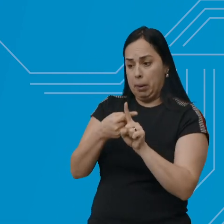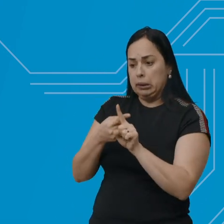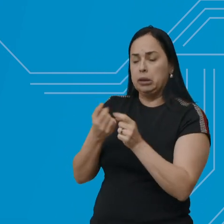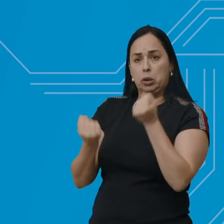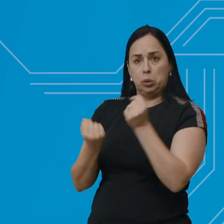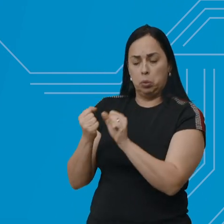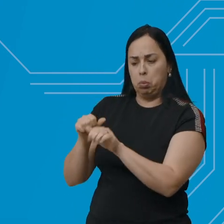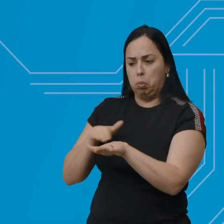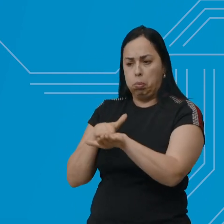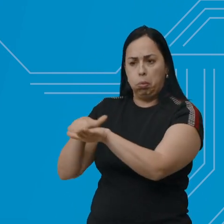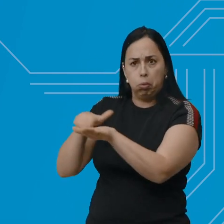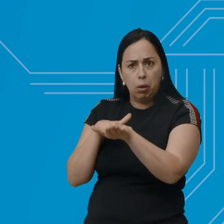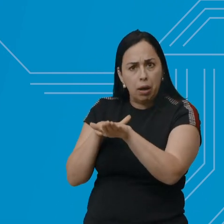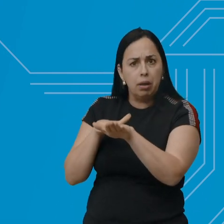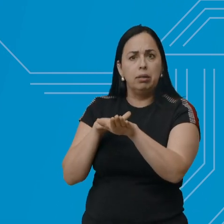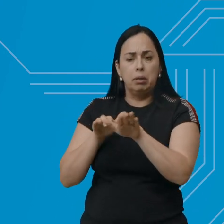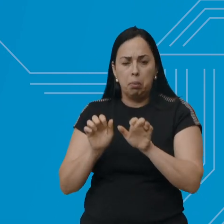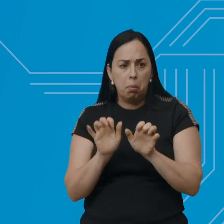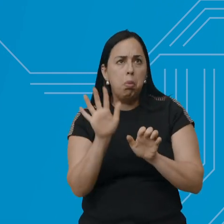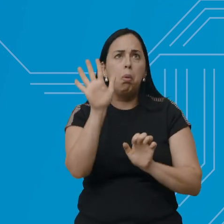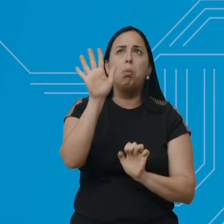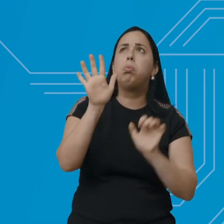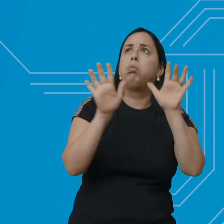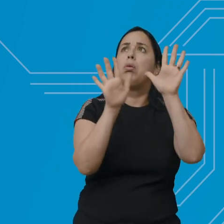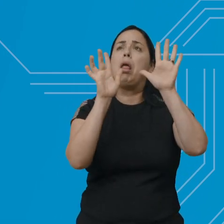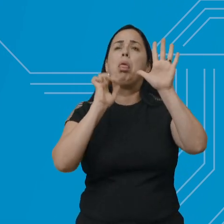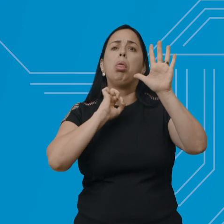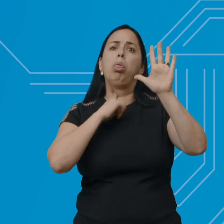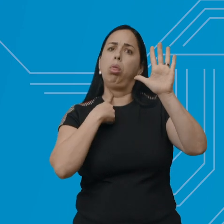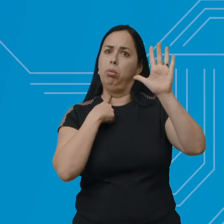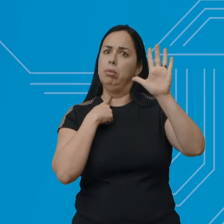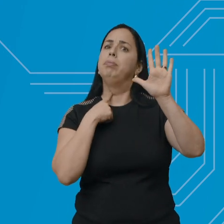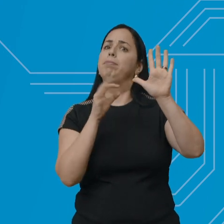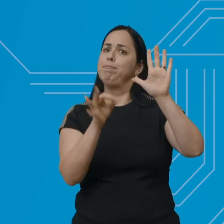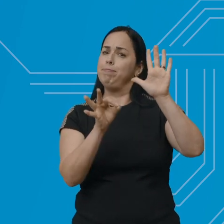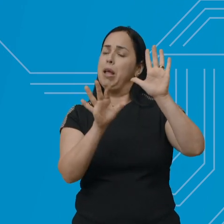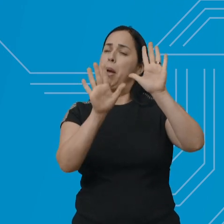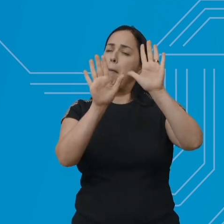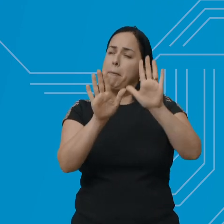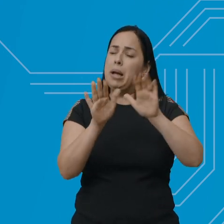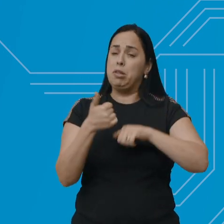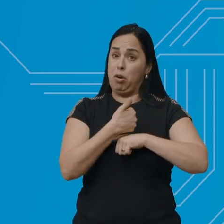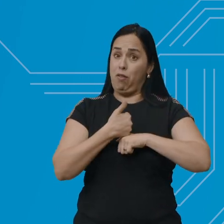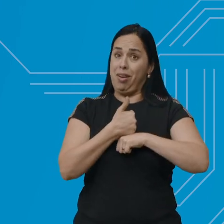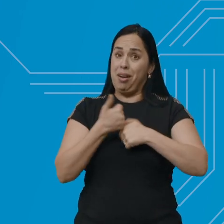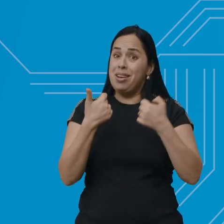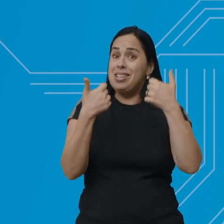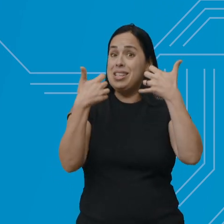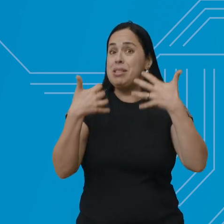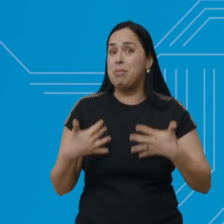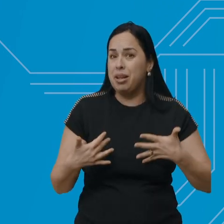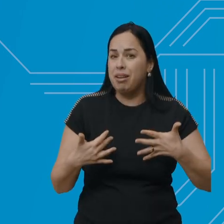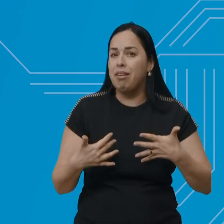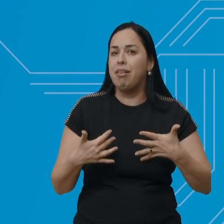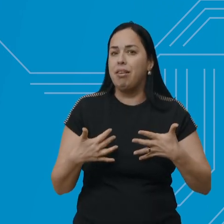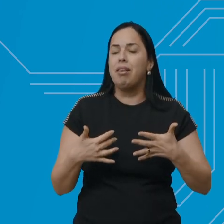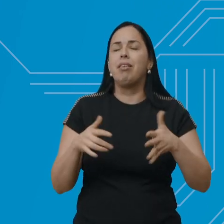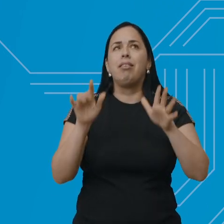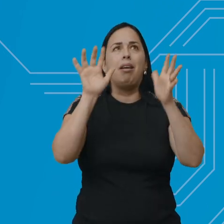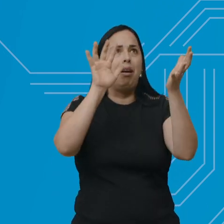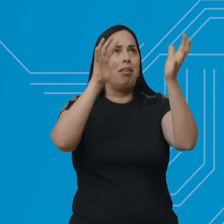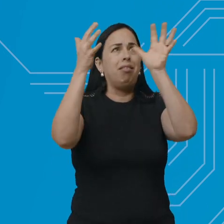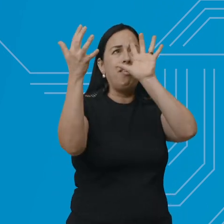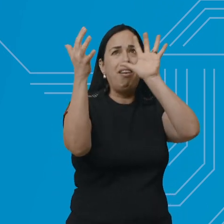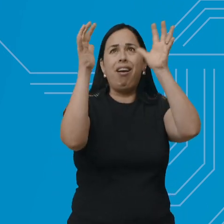veículos. E claro que tudo isso contribui para a dispersão de poluentes na atmosfera. Mas especialistas destacam que